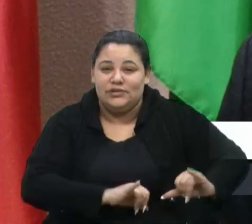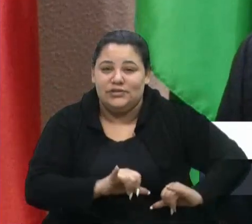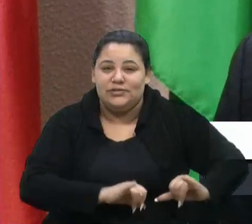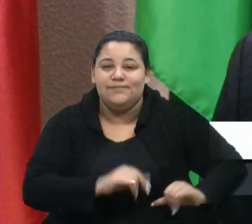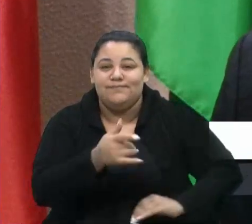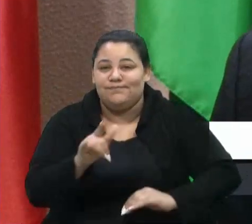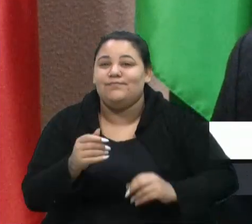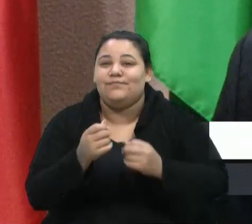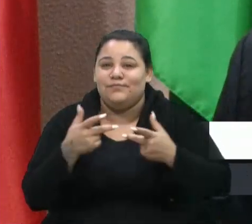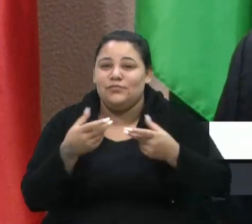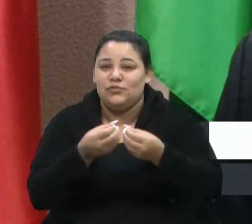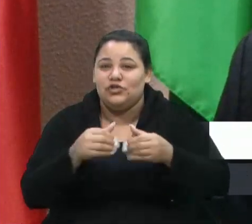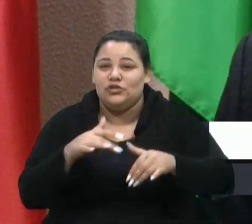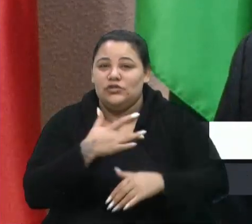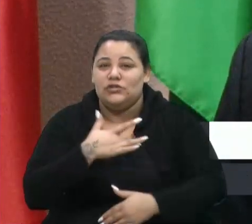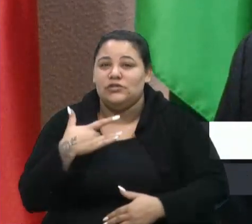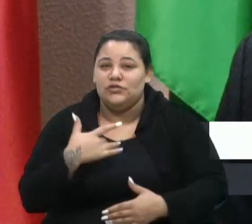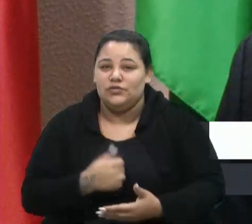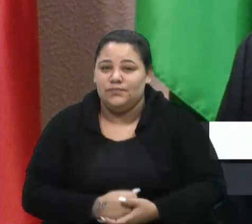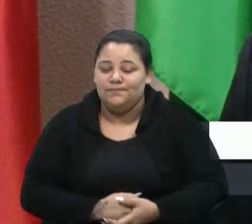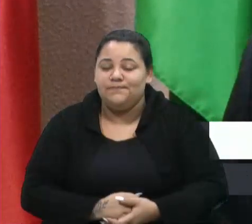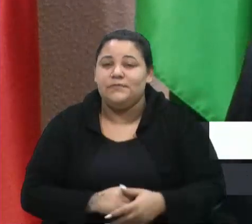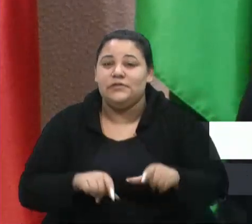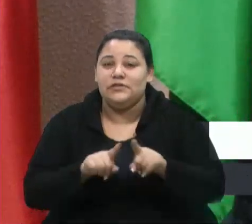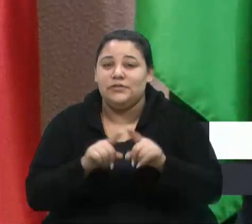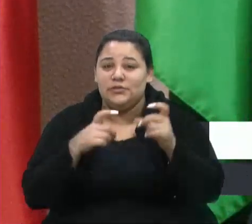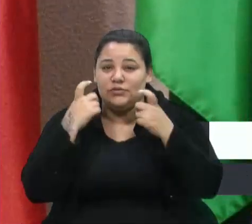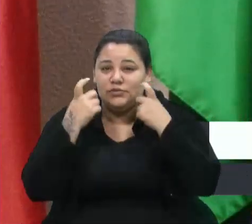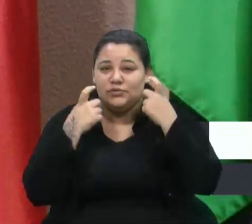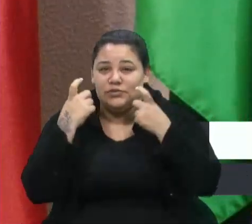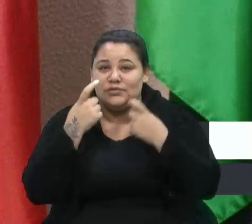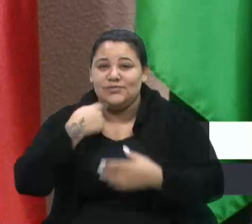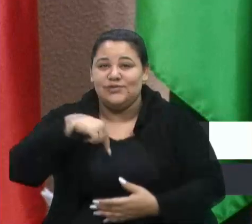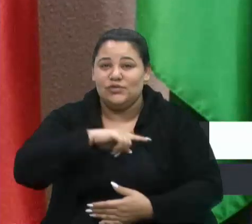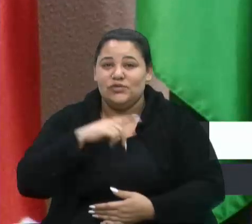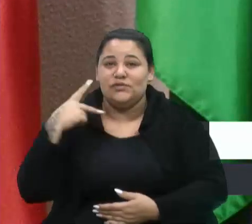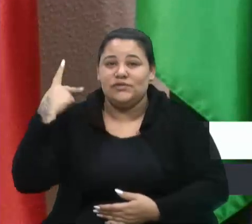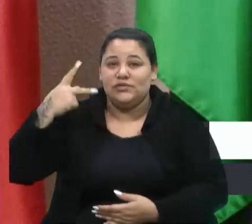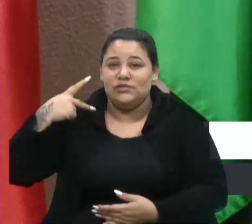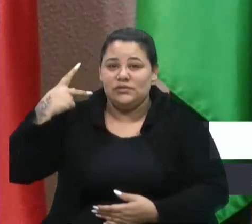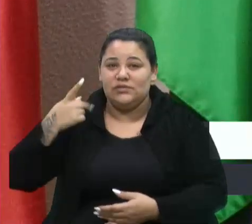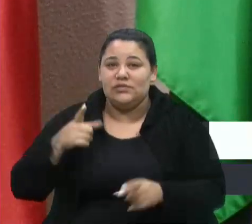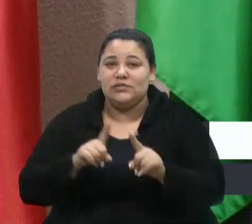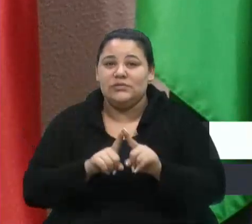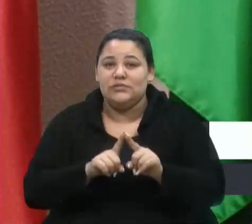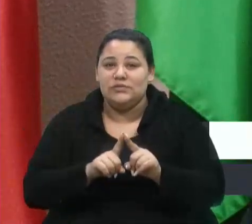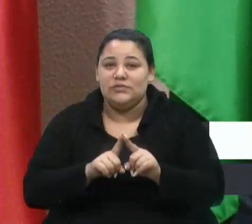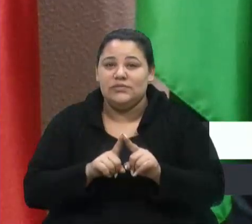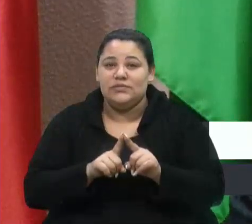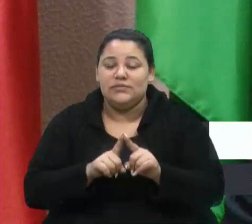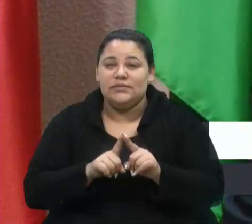outros danos. Também temos preocupado esse vereador, nós vereadores,